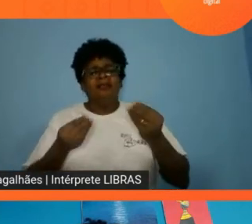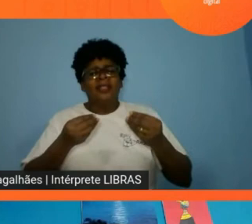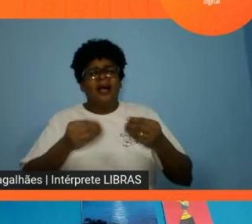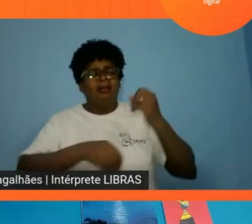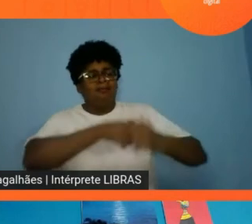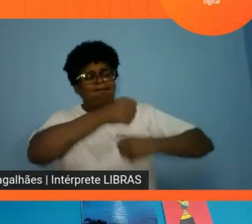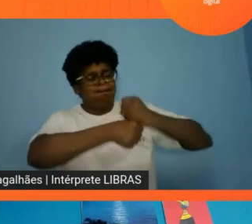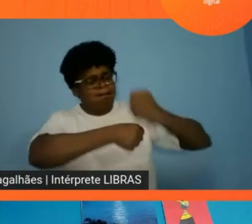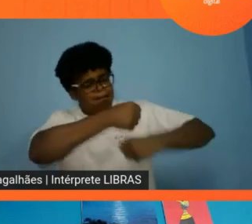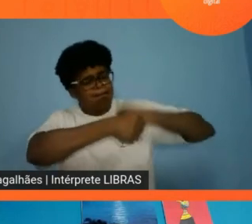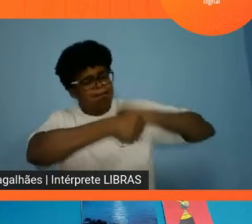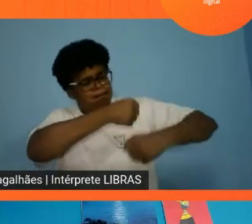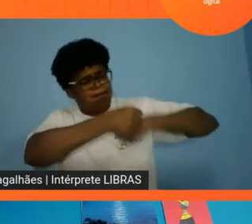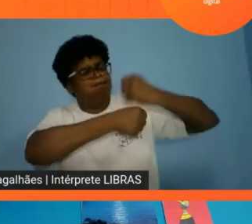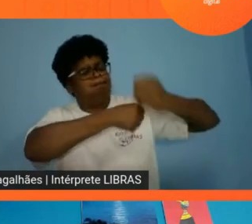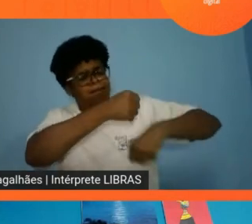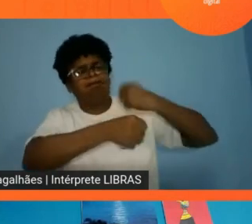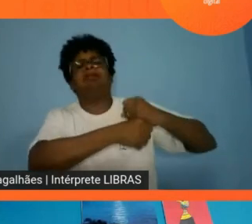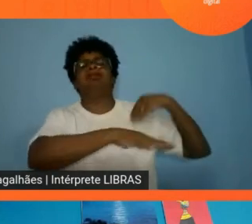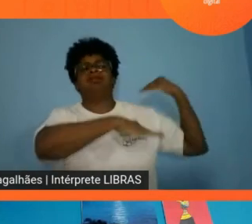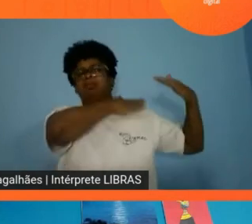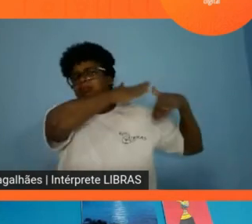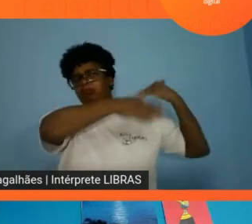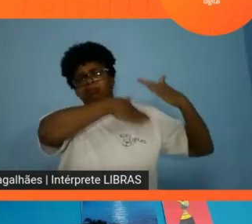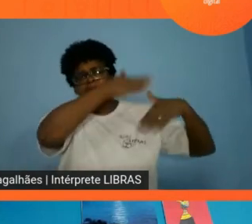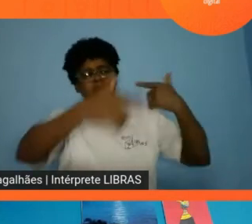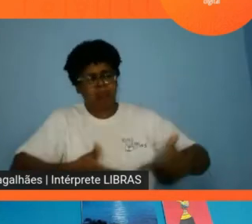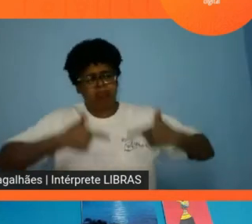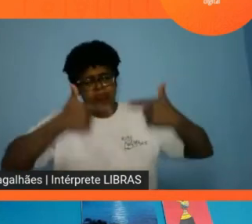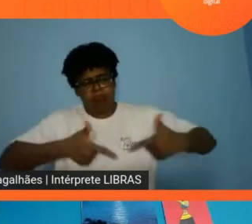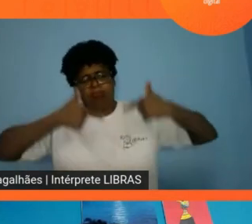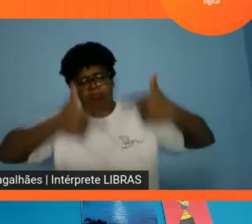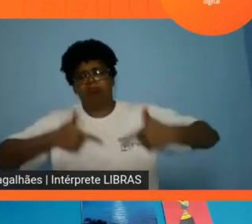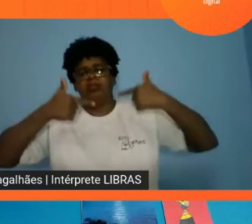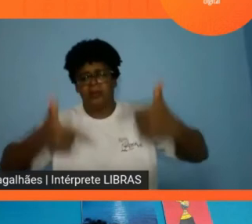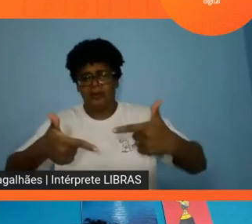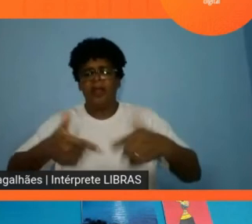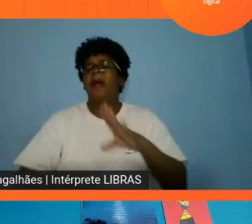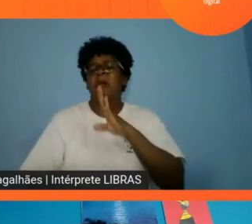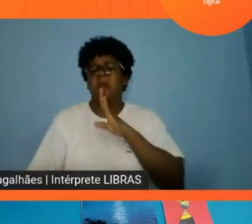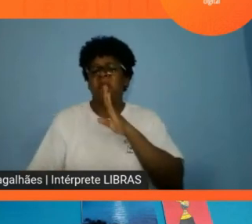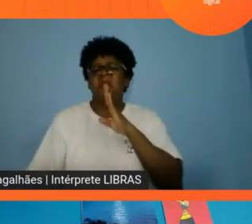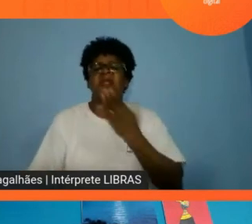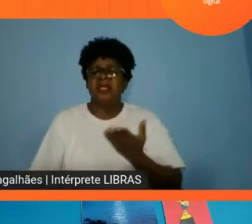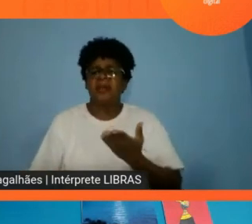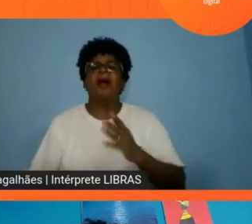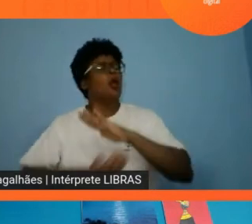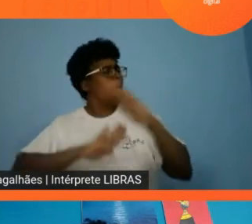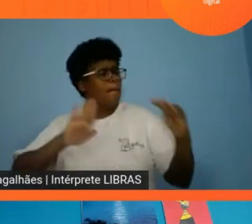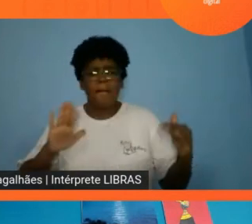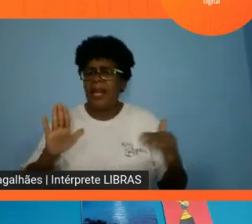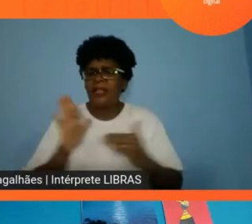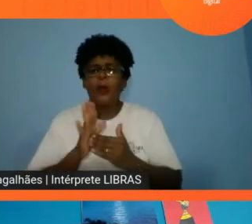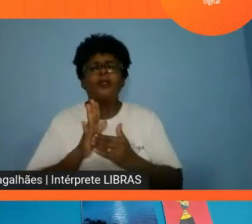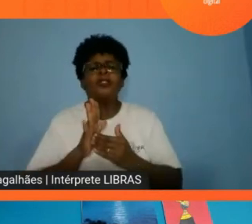de anos aí que os nossos ancestrais lutam e lutaram, né, para estar passando esse conhecimento, para estar segurando